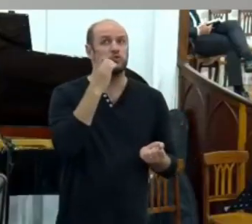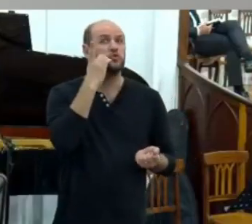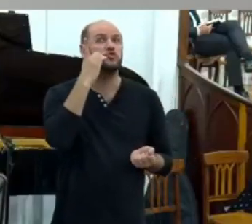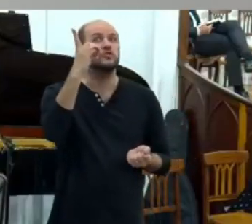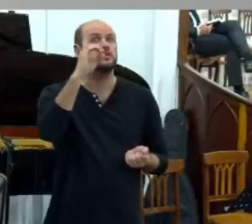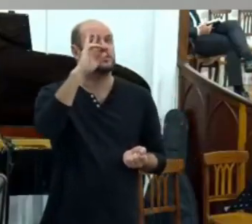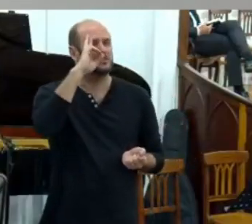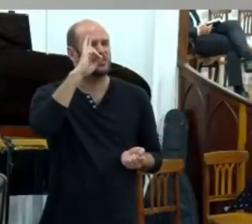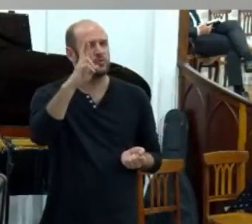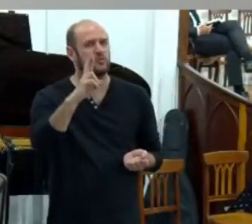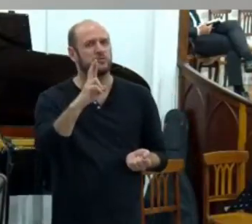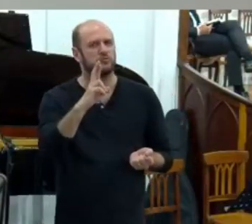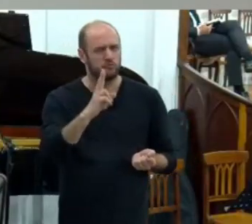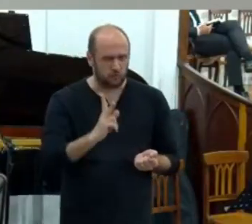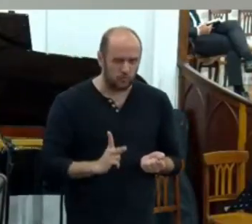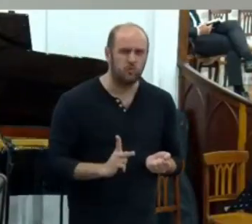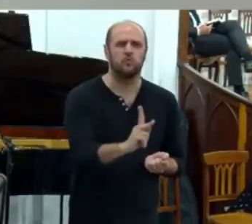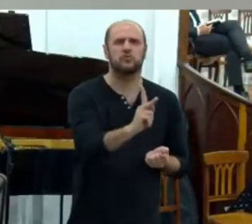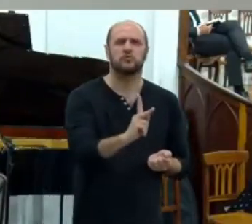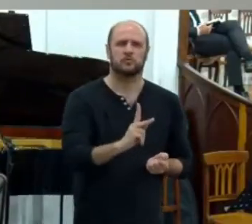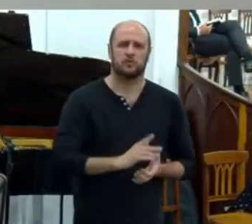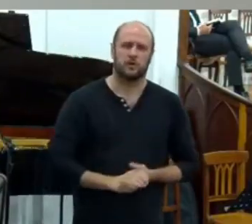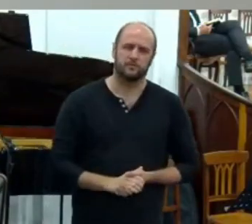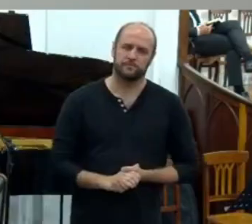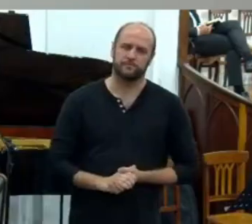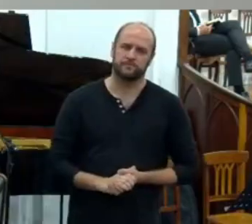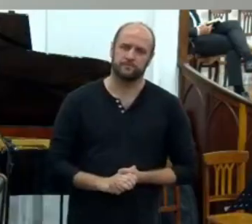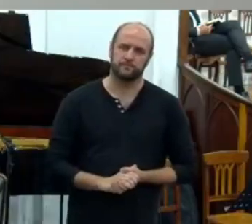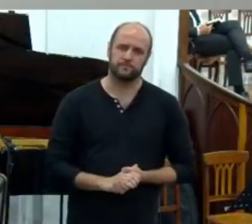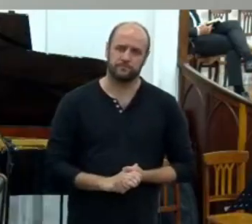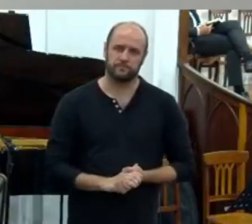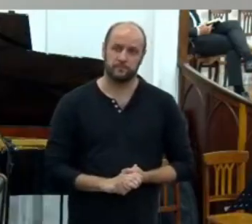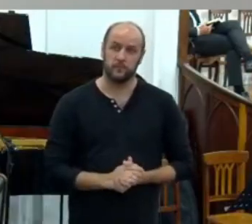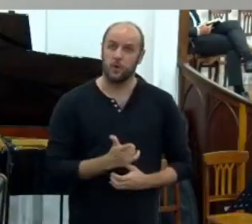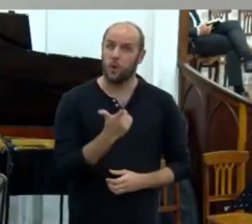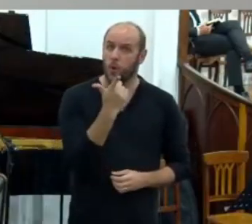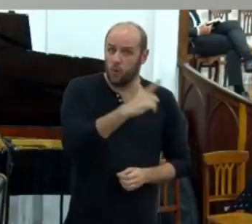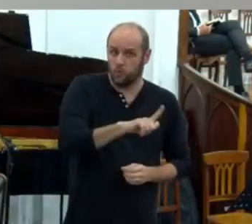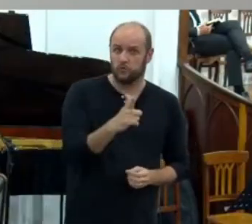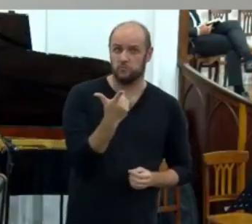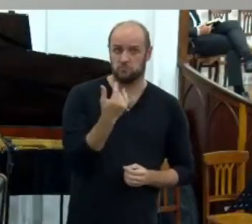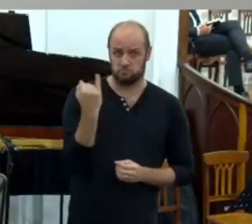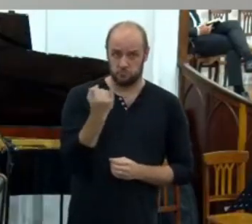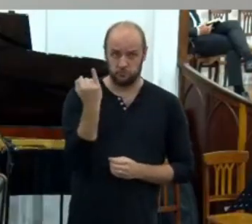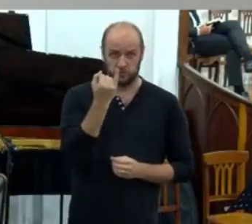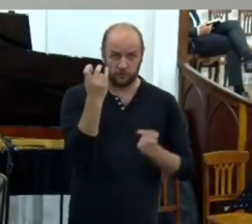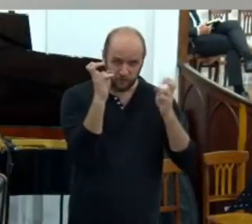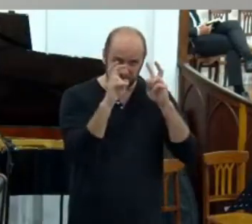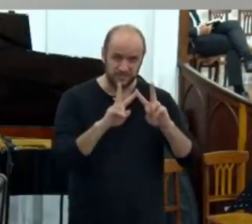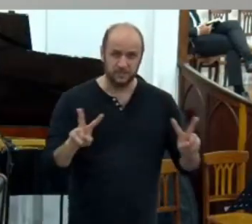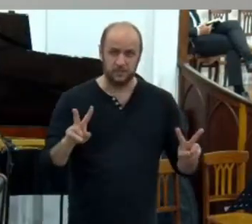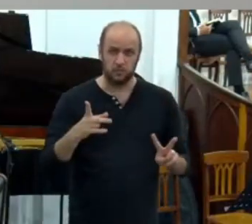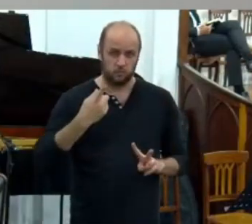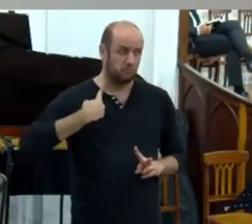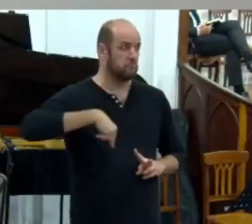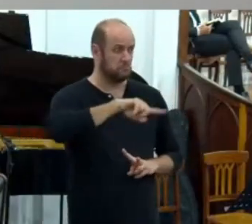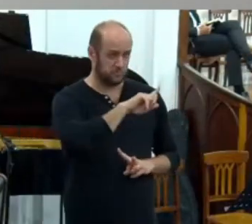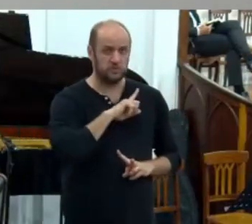do Senhor. Um outro ponto da argumentação, dessa perspectiva